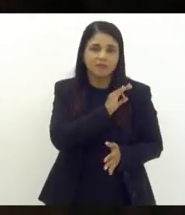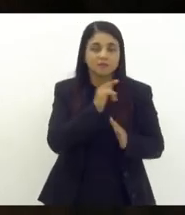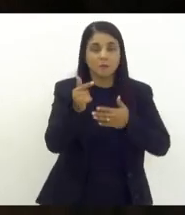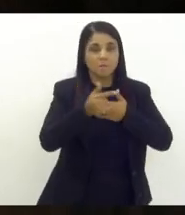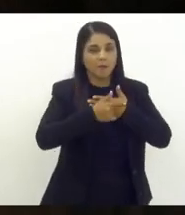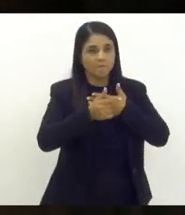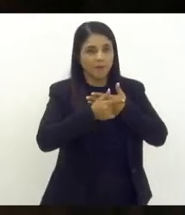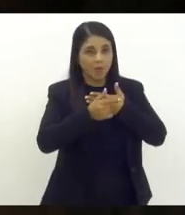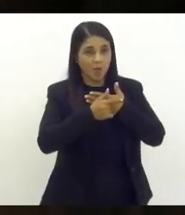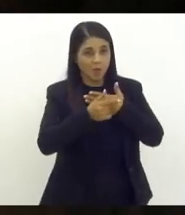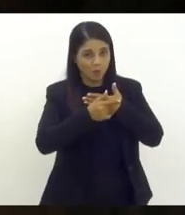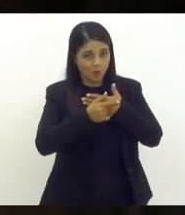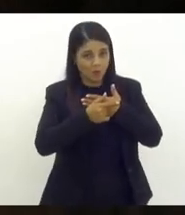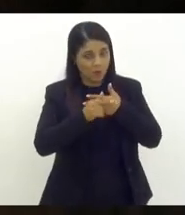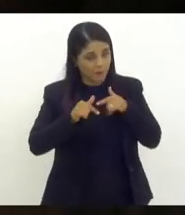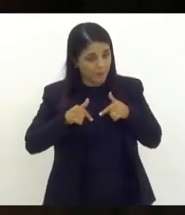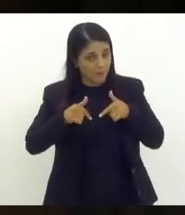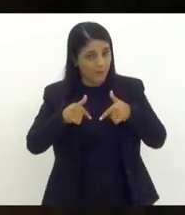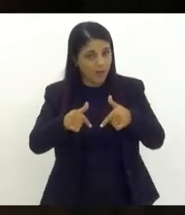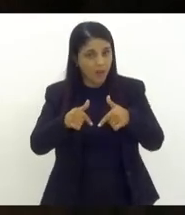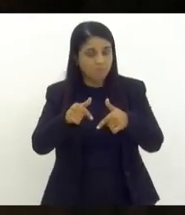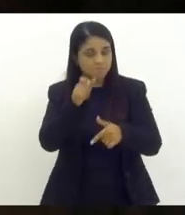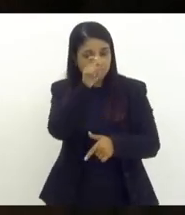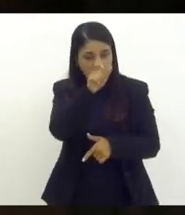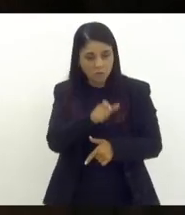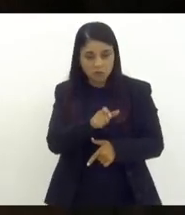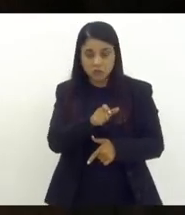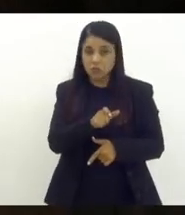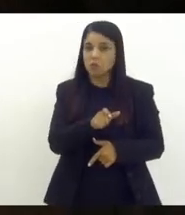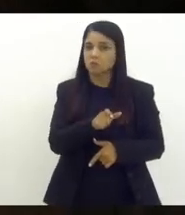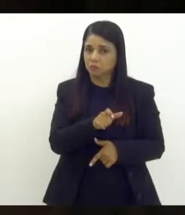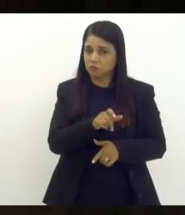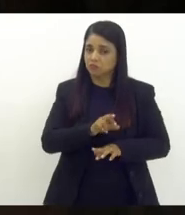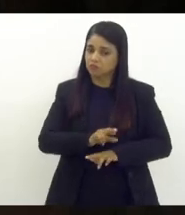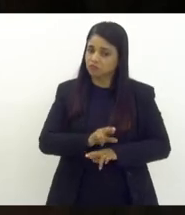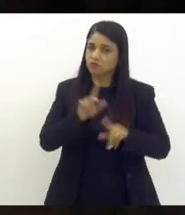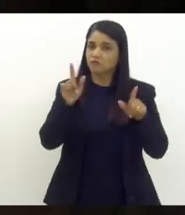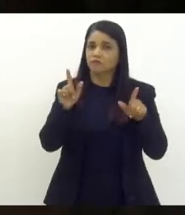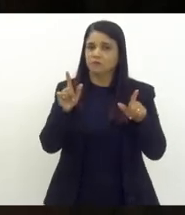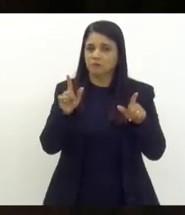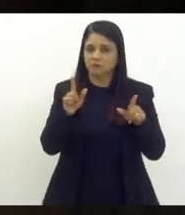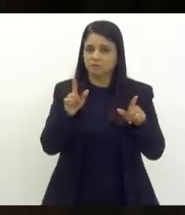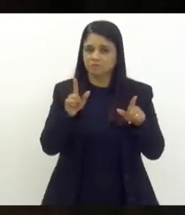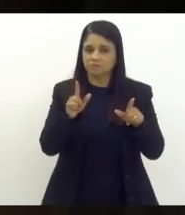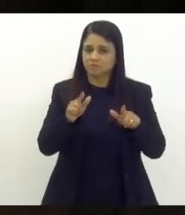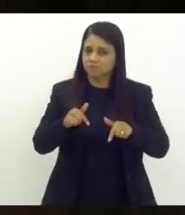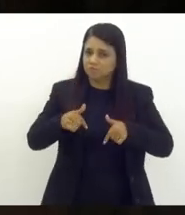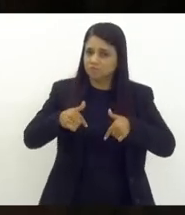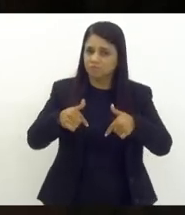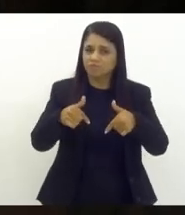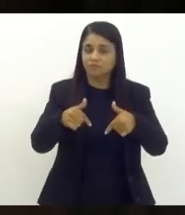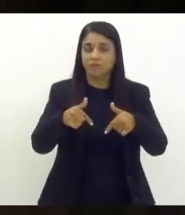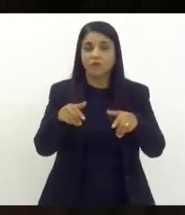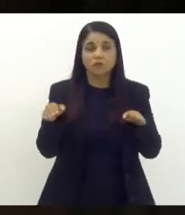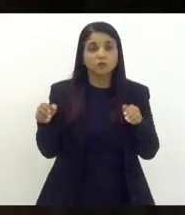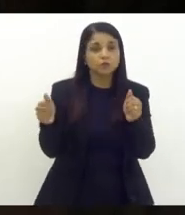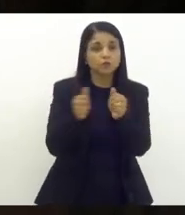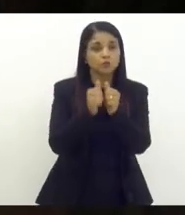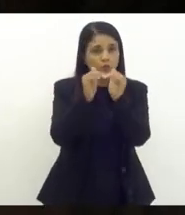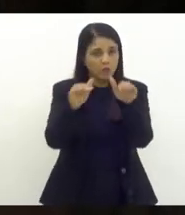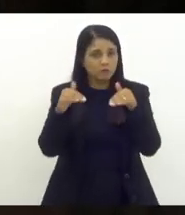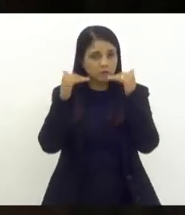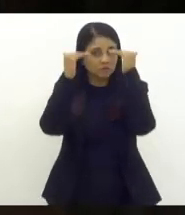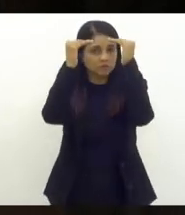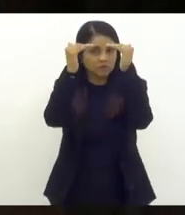destaque está em uma posição privilegiada para fazer a diferença juntas as autoridades instituições e a